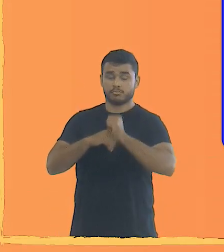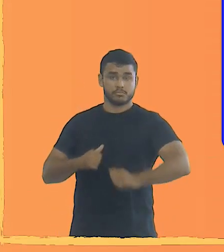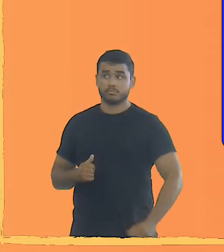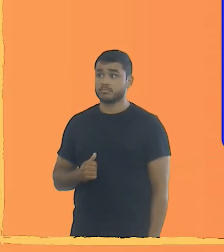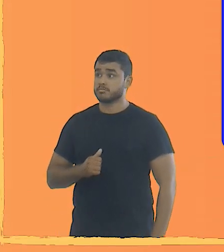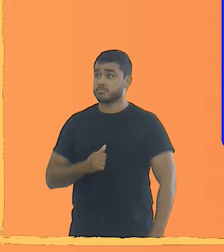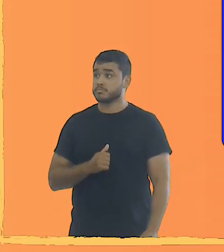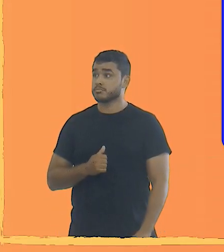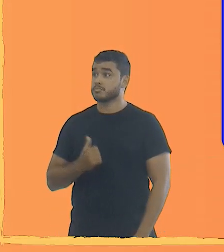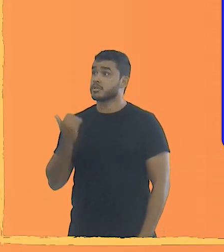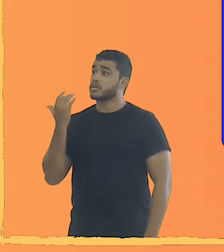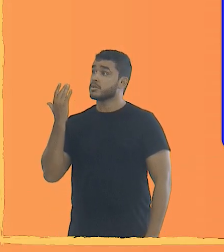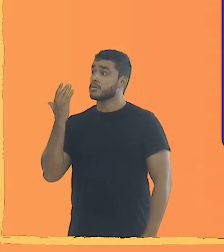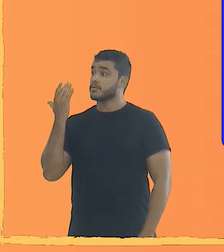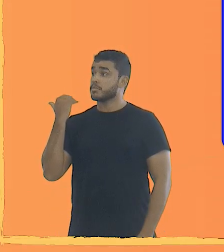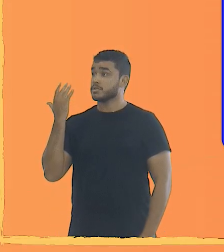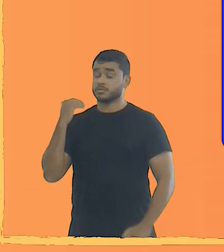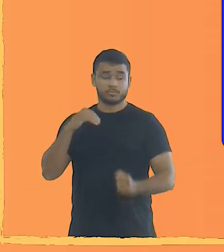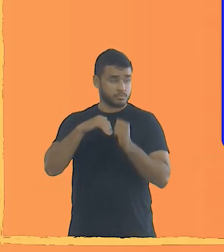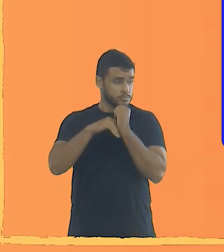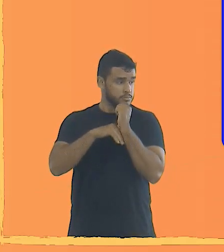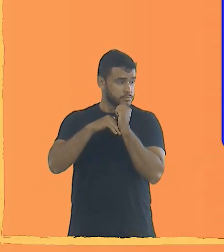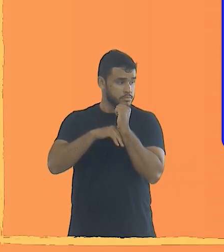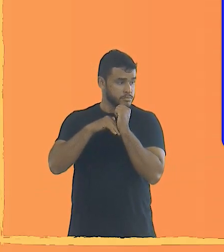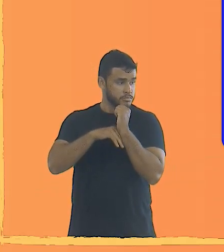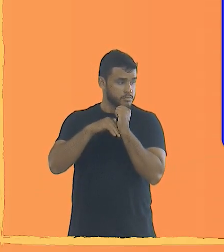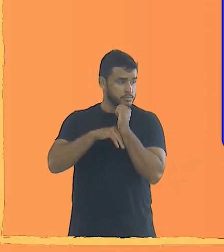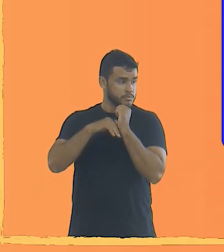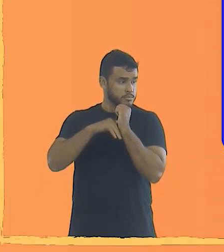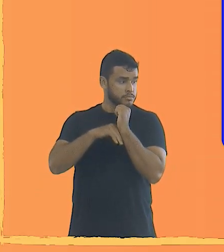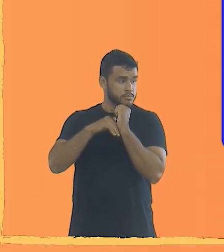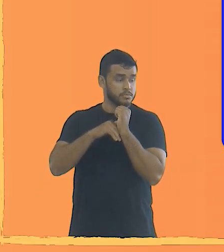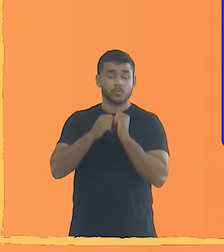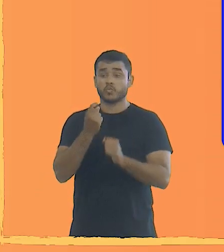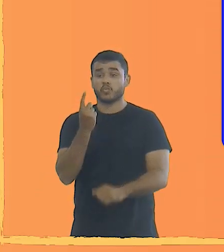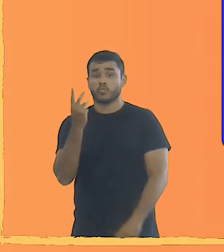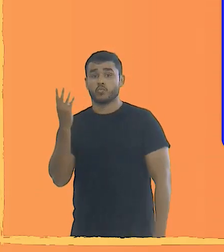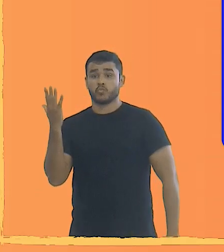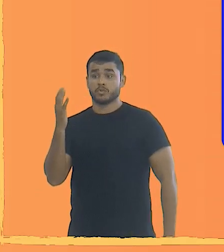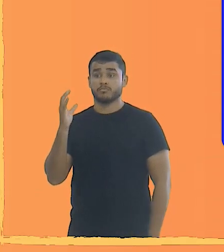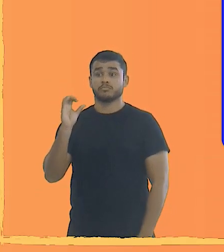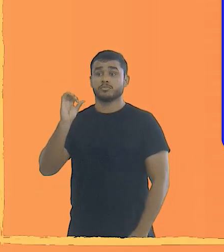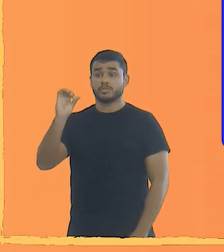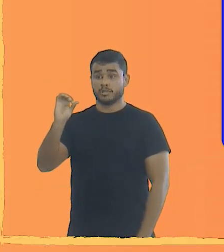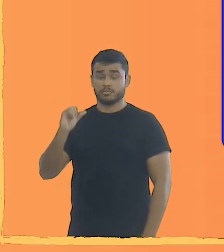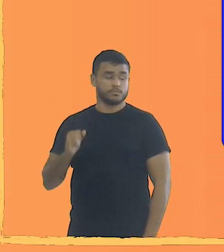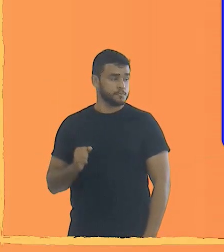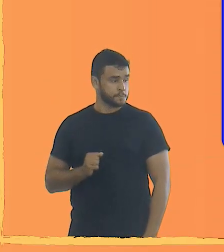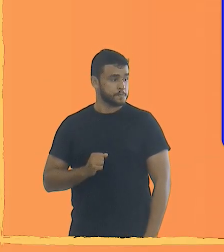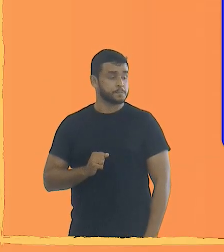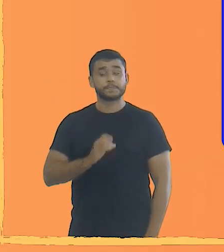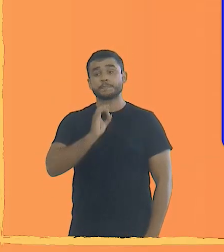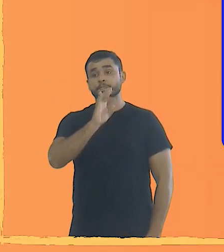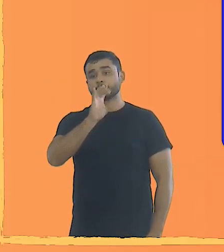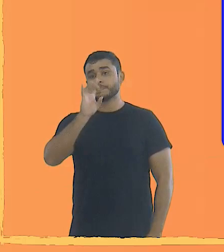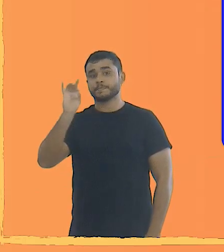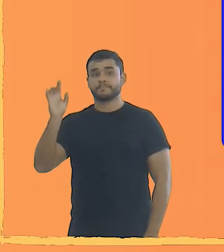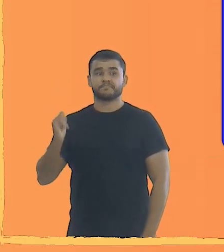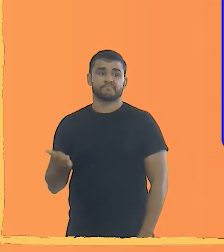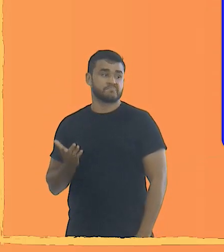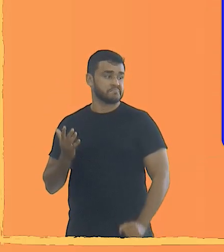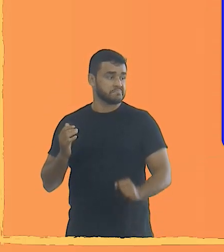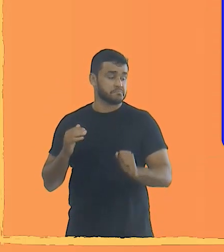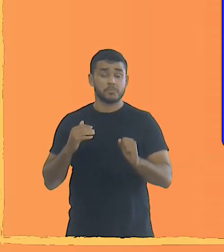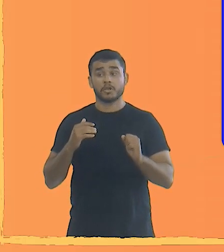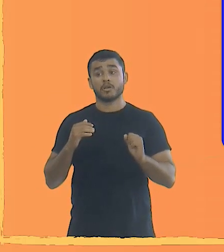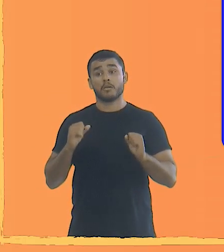a senha antiga, ela era formada por 6 dígitos. E os dígitos poderiam ser o quê?